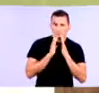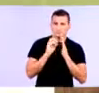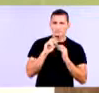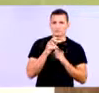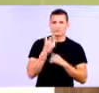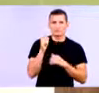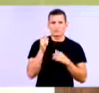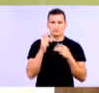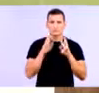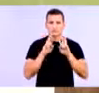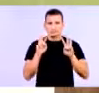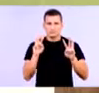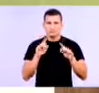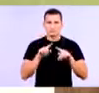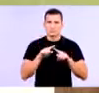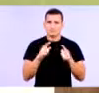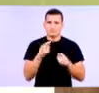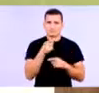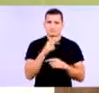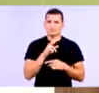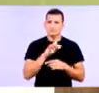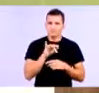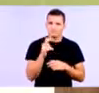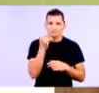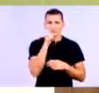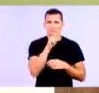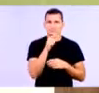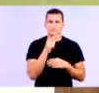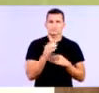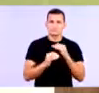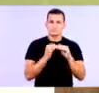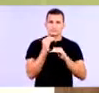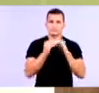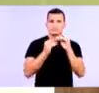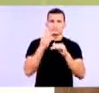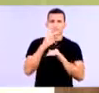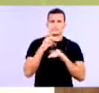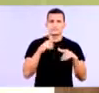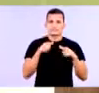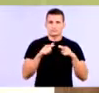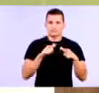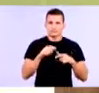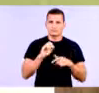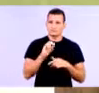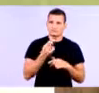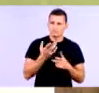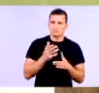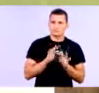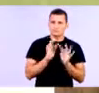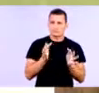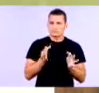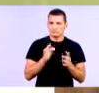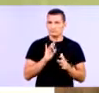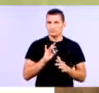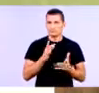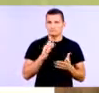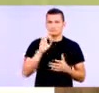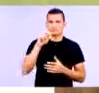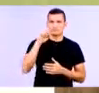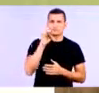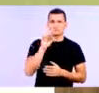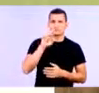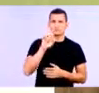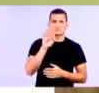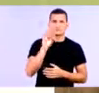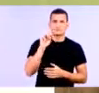site, mas ele vai dar um jeito, né, para desenvolver o seu trabalho, ou que seja simplesmente para entretenimento. Mas, legal,